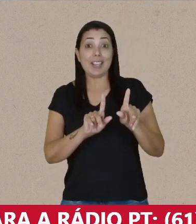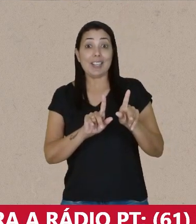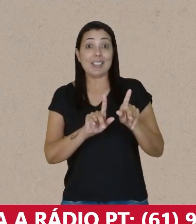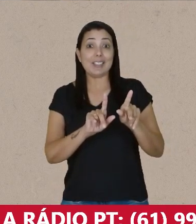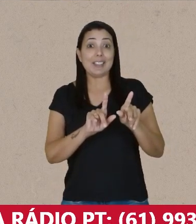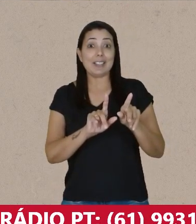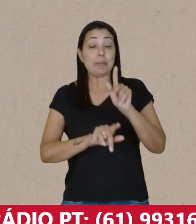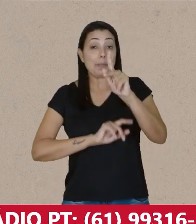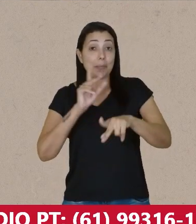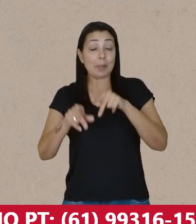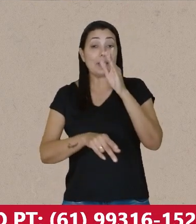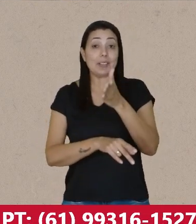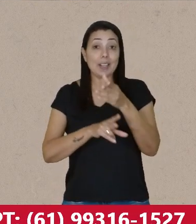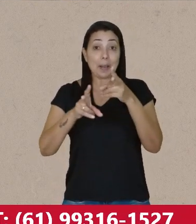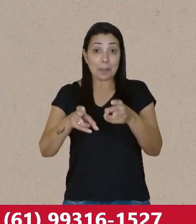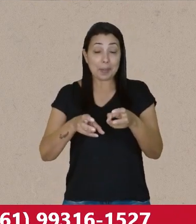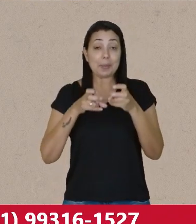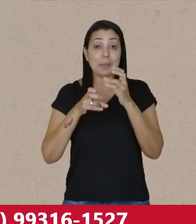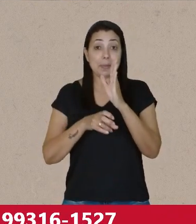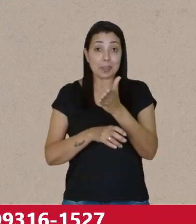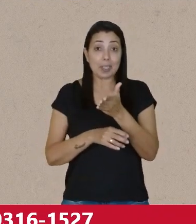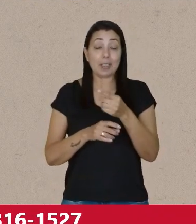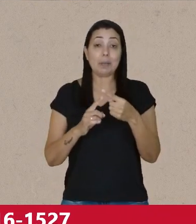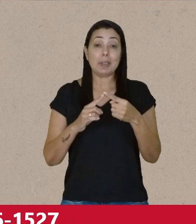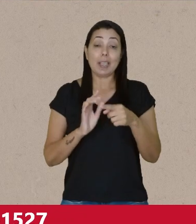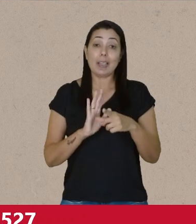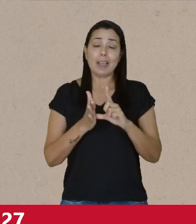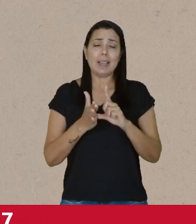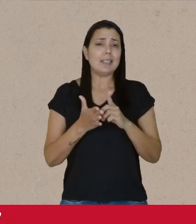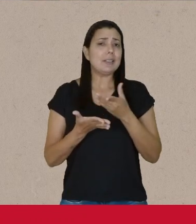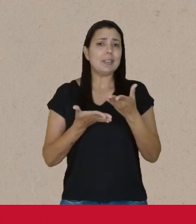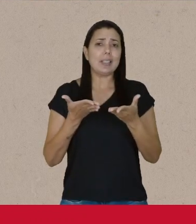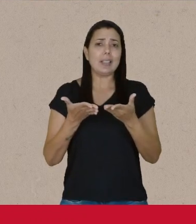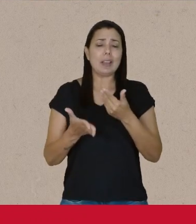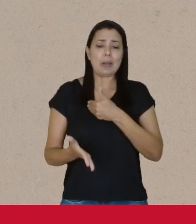isso, né? Porque, antes de mais nada, nós